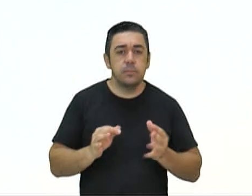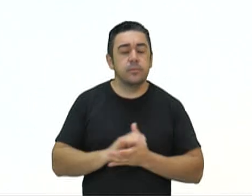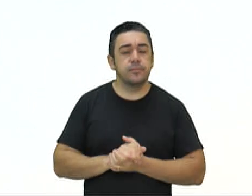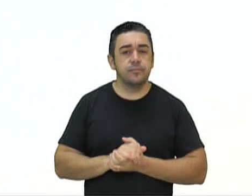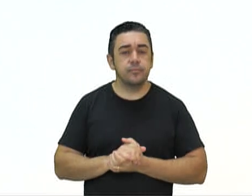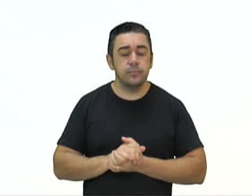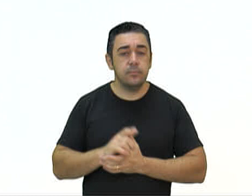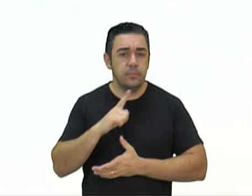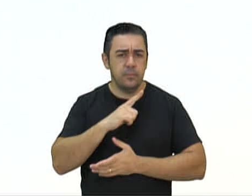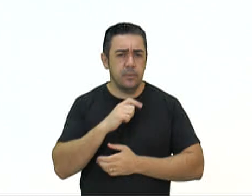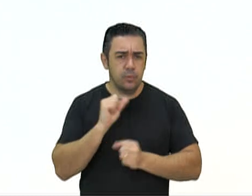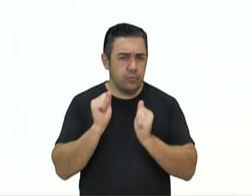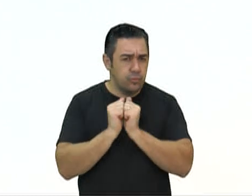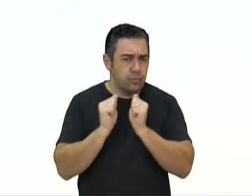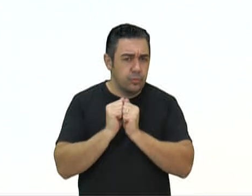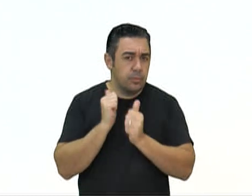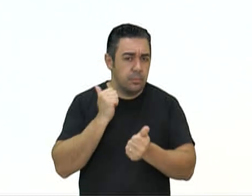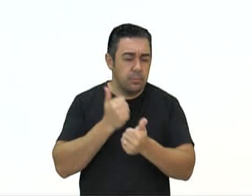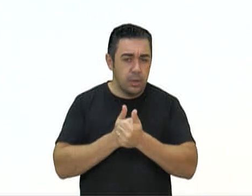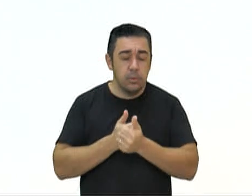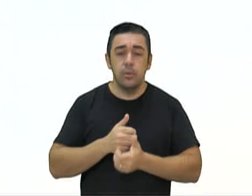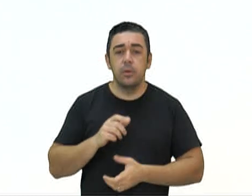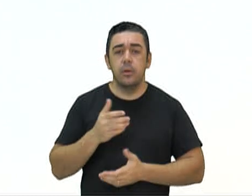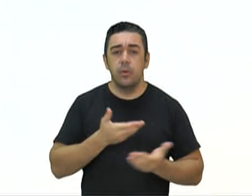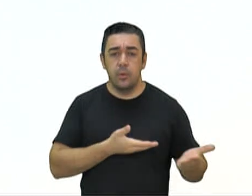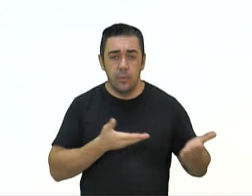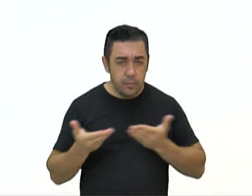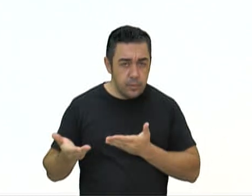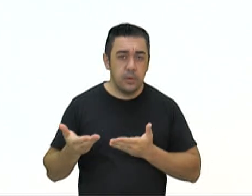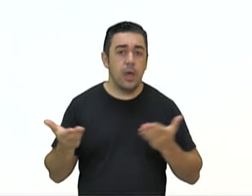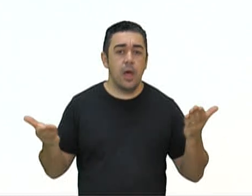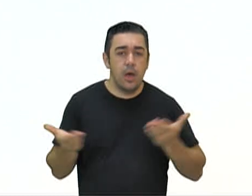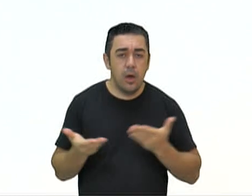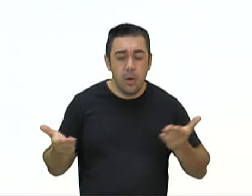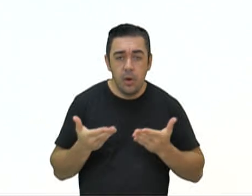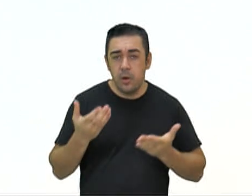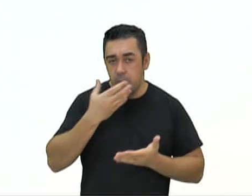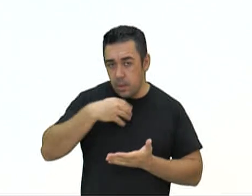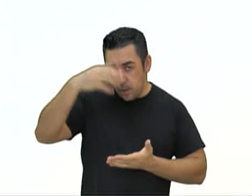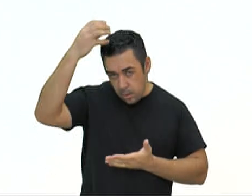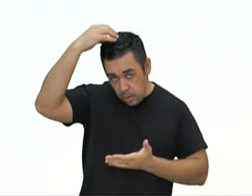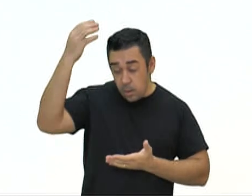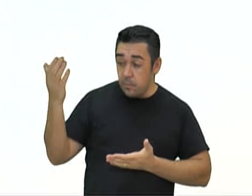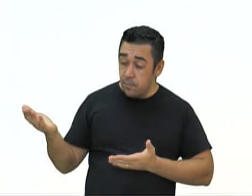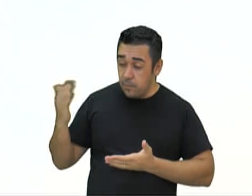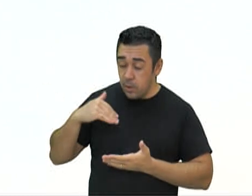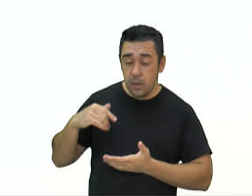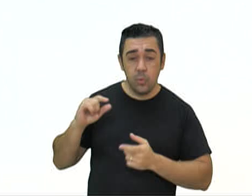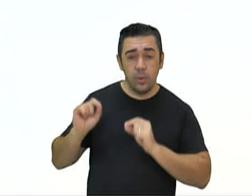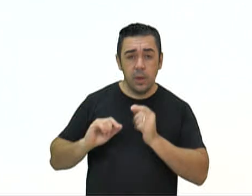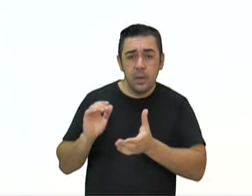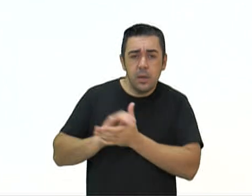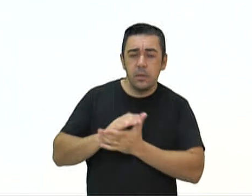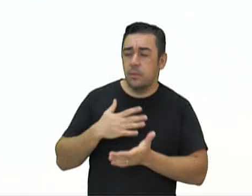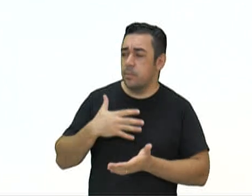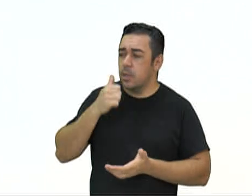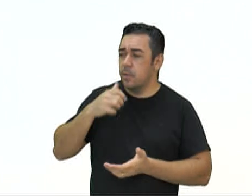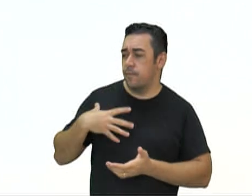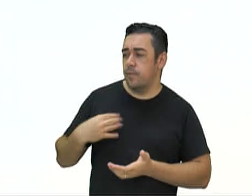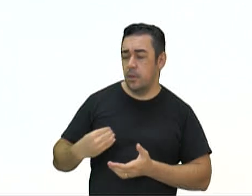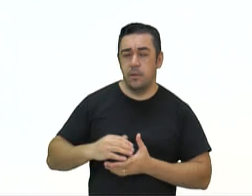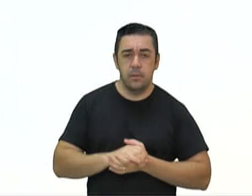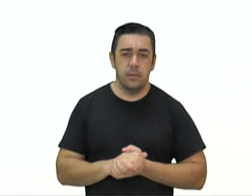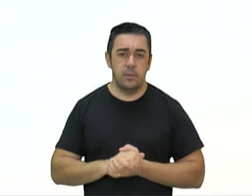se encontrava ao pé da porta admirado, convida-o agora, Marquês de Carabás, a casar com a sua linda